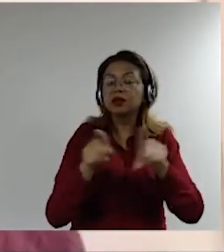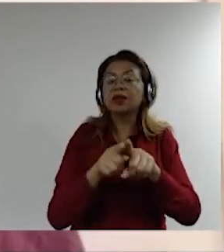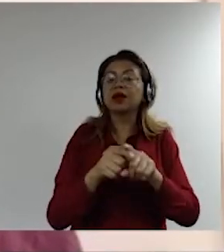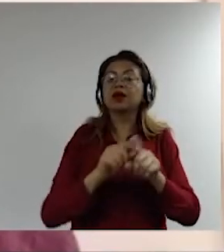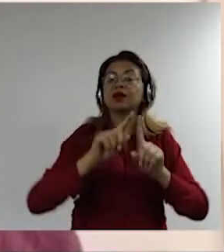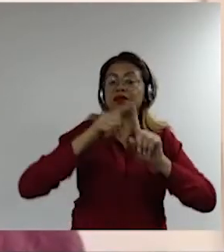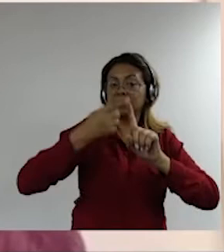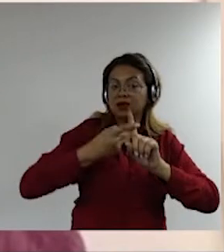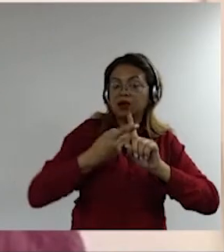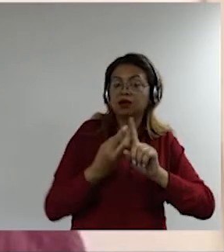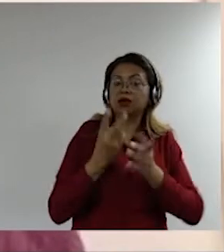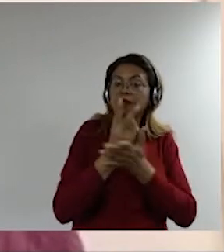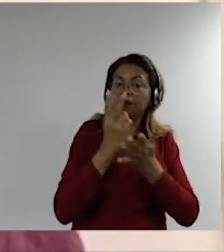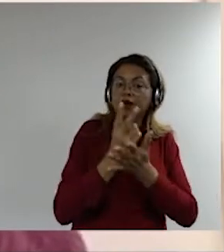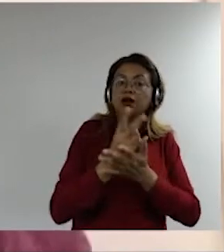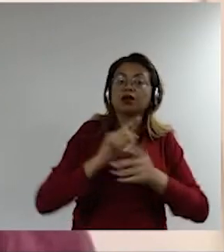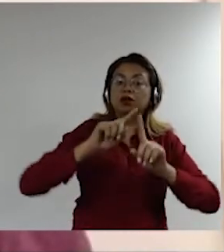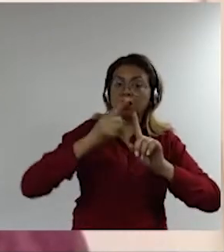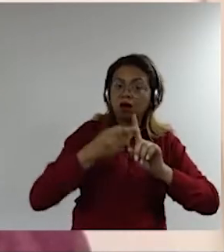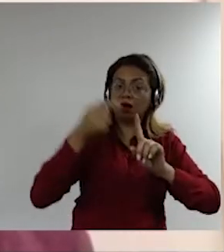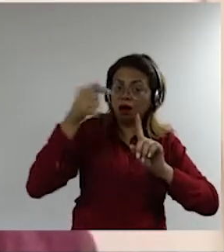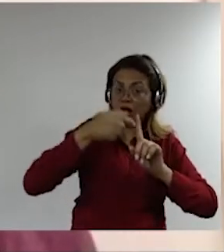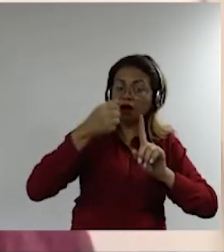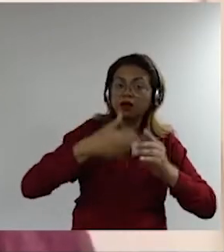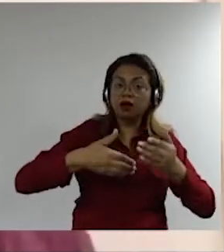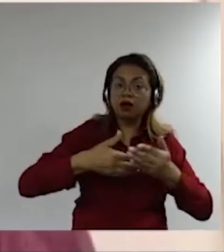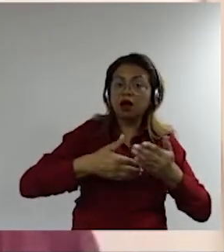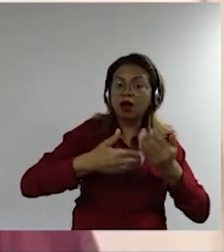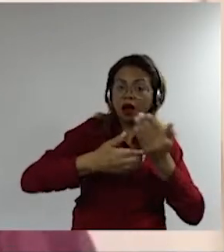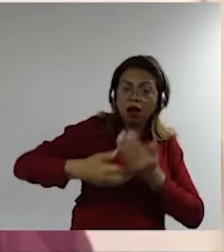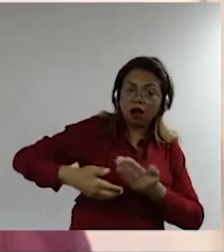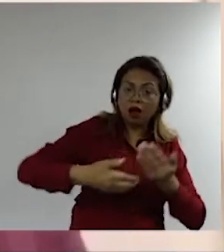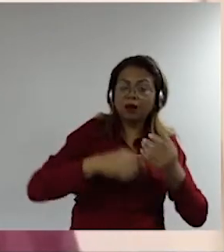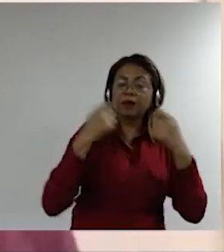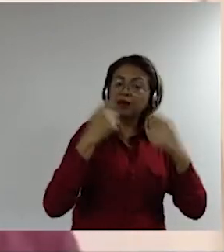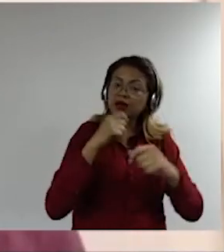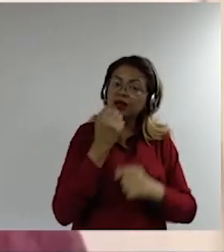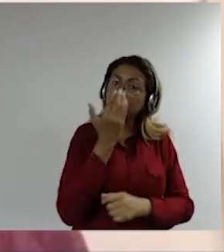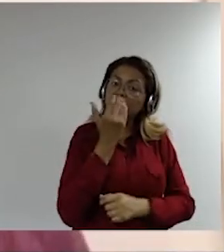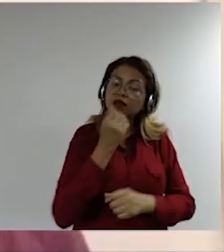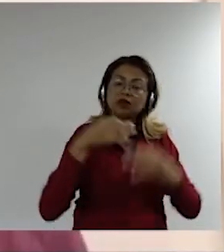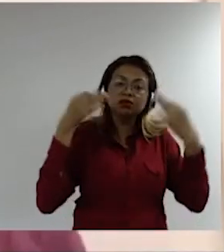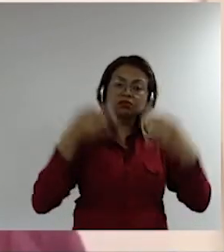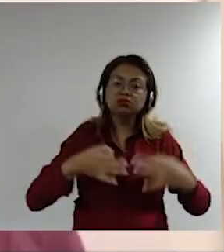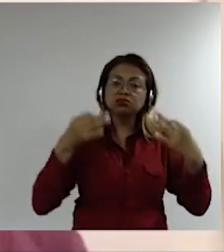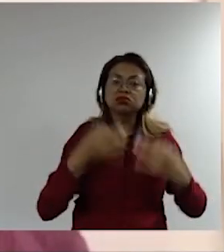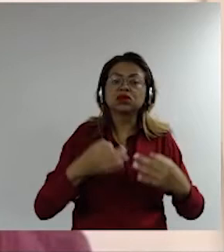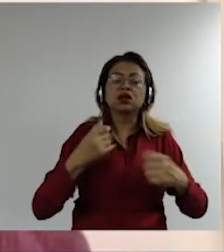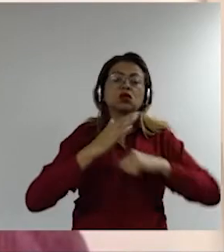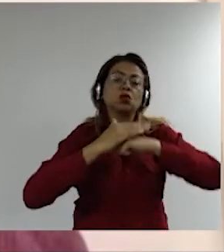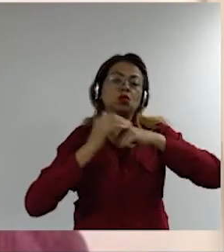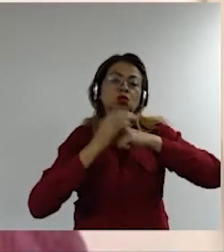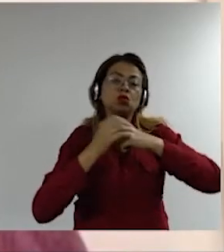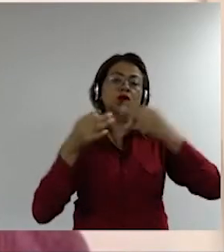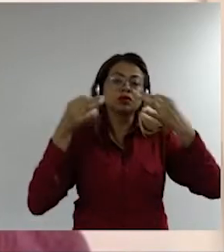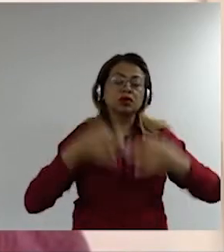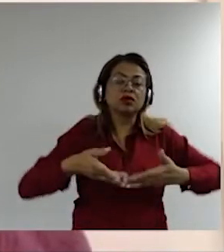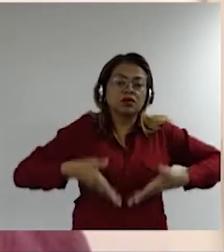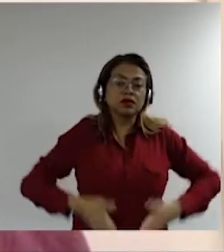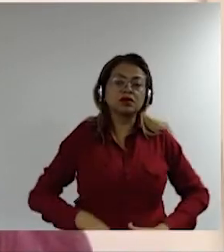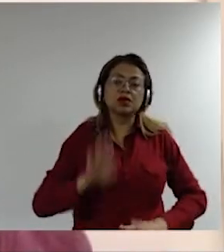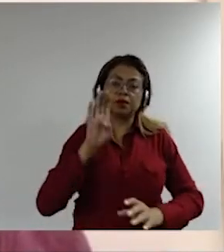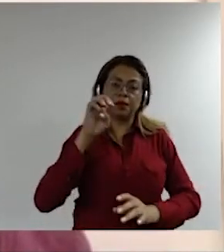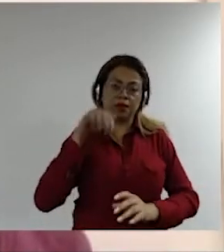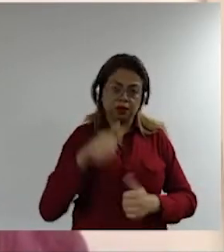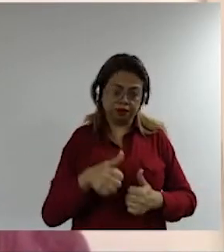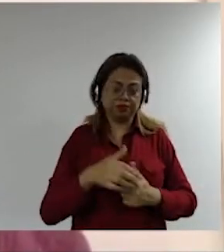criança, mesmo nesse contexto, e aquela mãe vão ter um acolhimento adequado e vão nascer em boa situação.